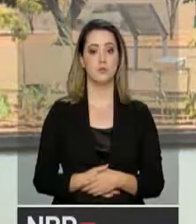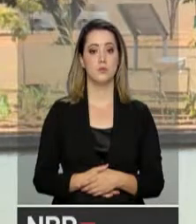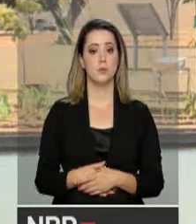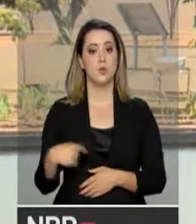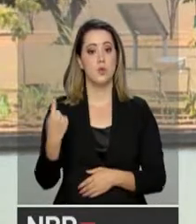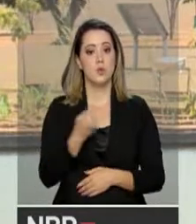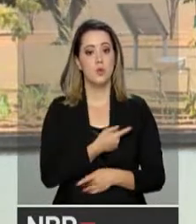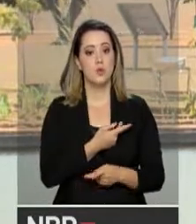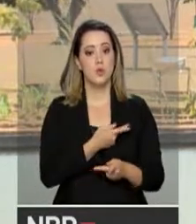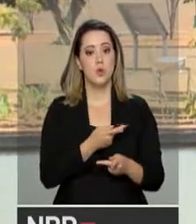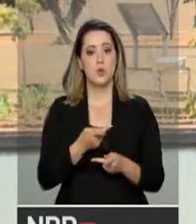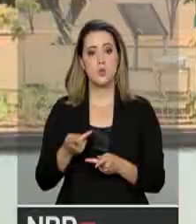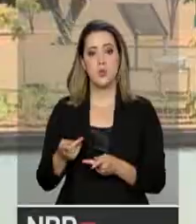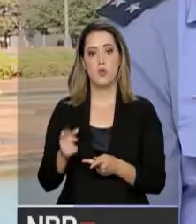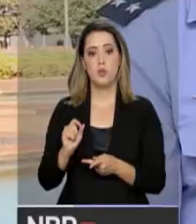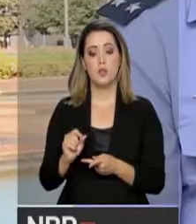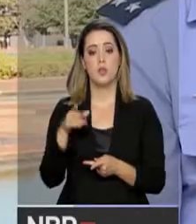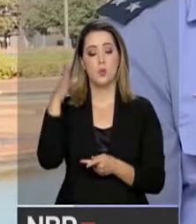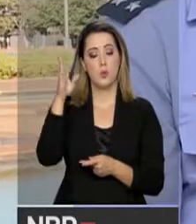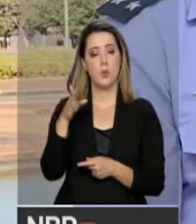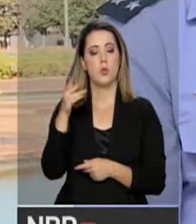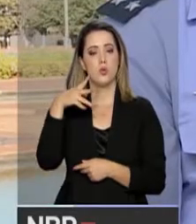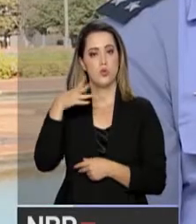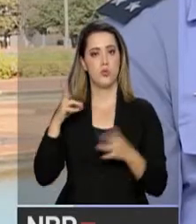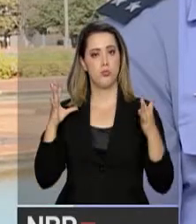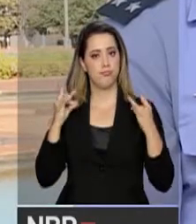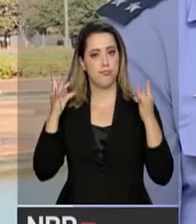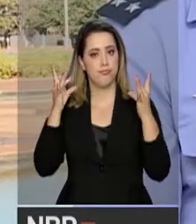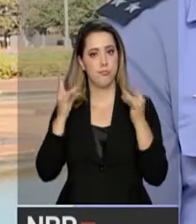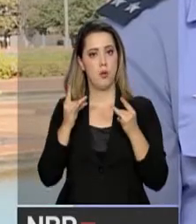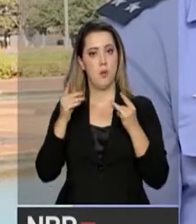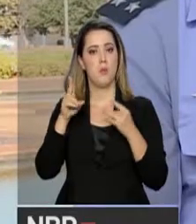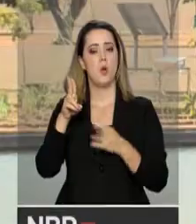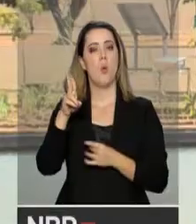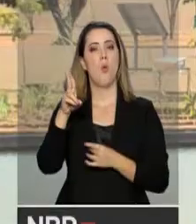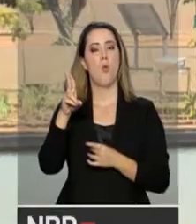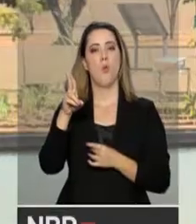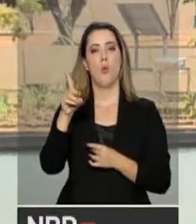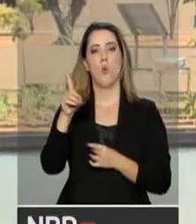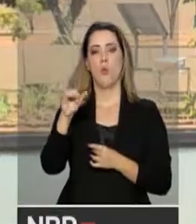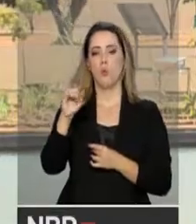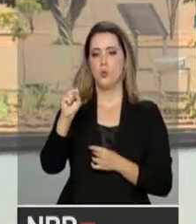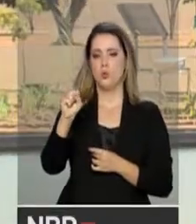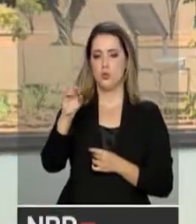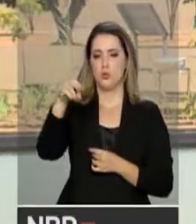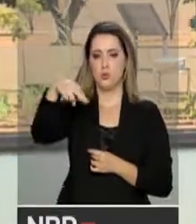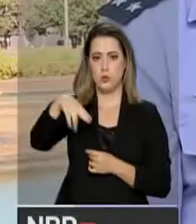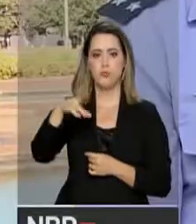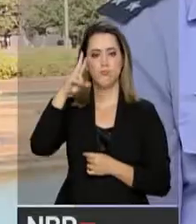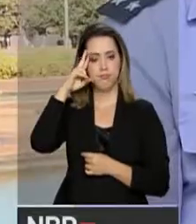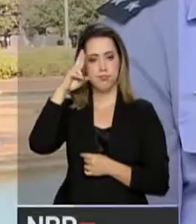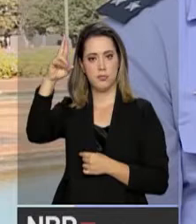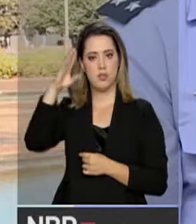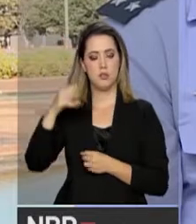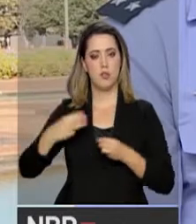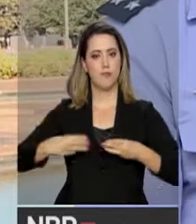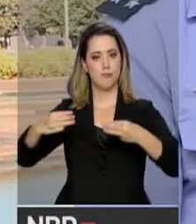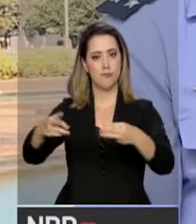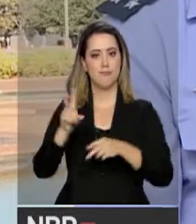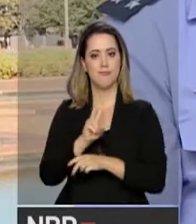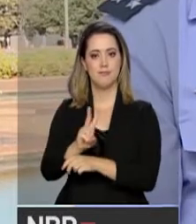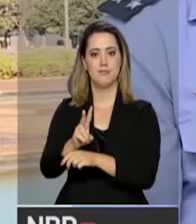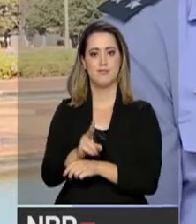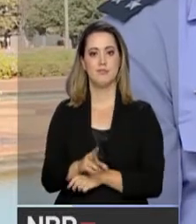Nosso convidado para essa conversa é o Brigadeiro Hudson Costa Potiguara, subchefe de operações do Ministério da Defesa. Muito bem-vindo ao NBR